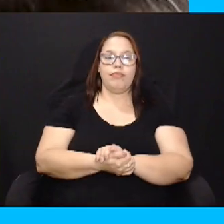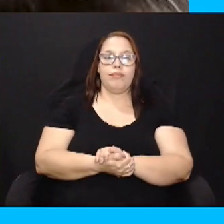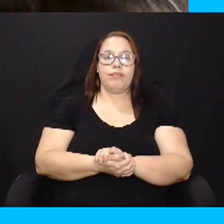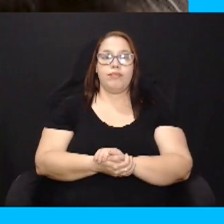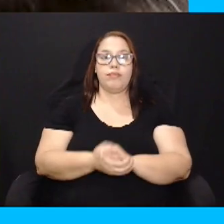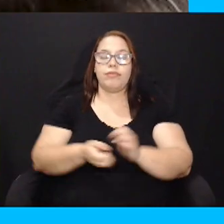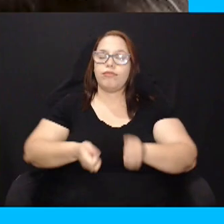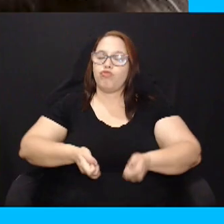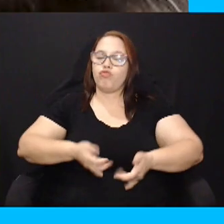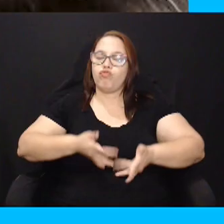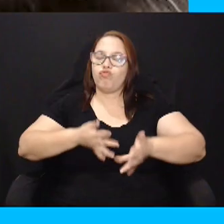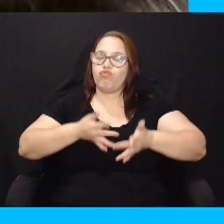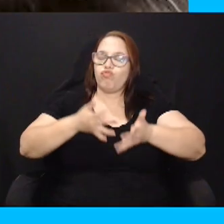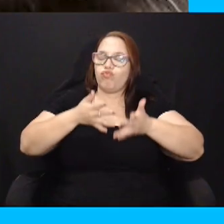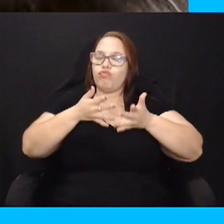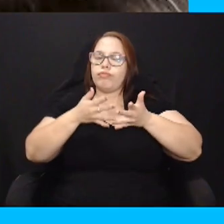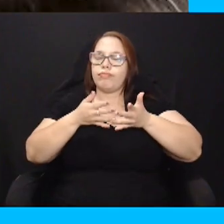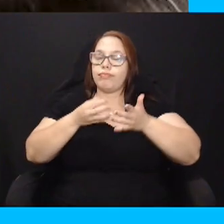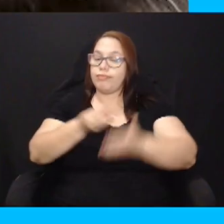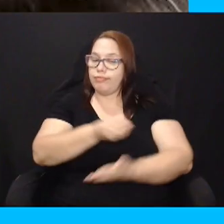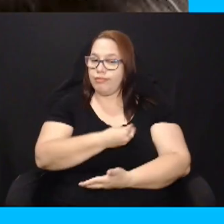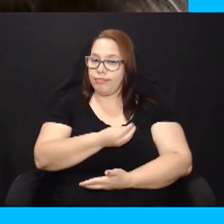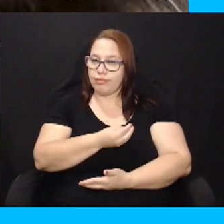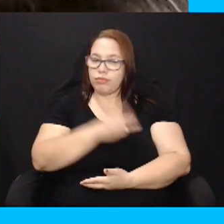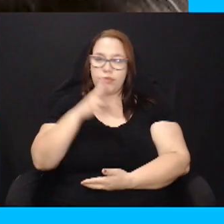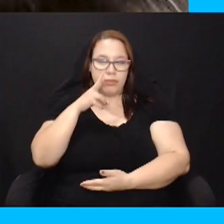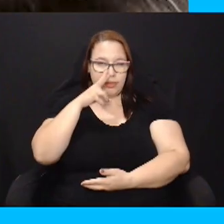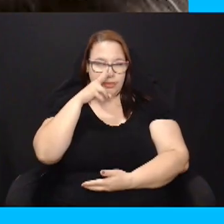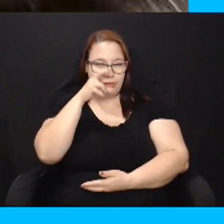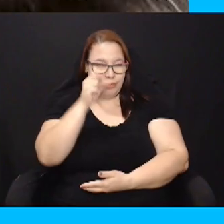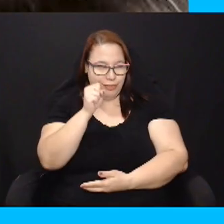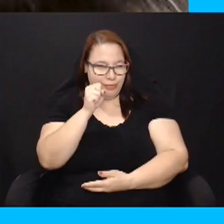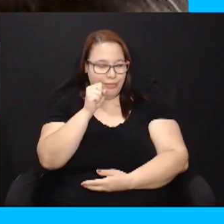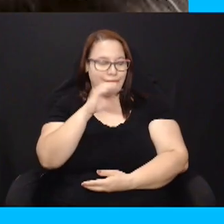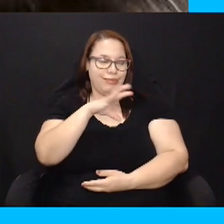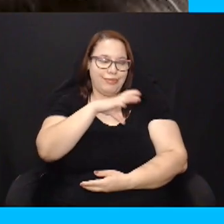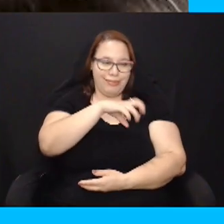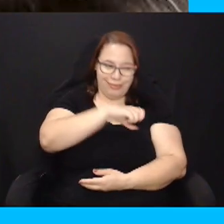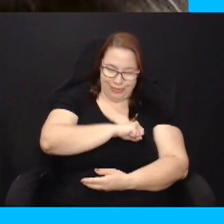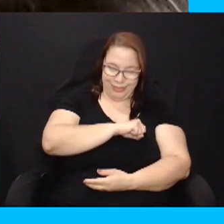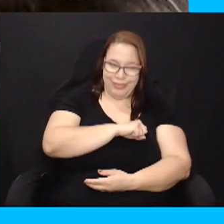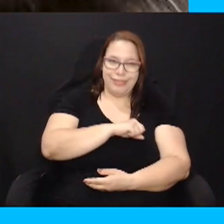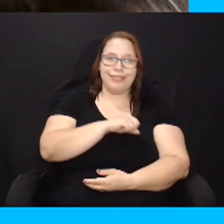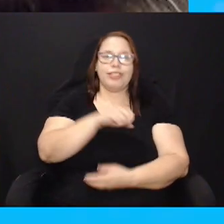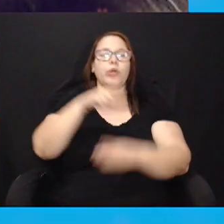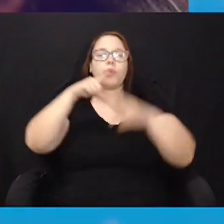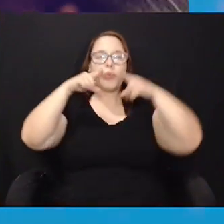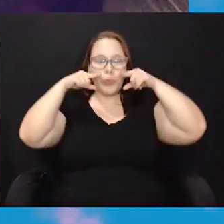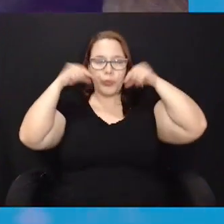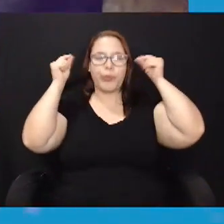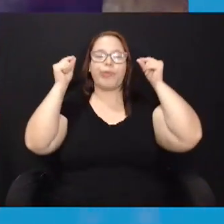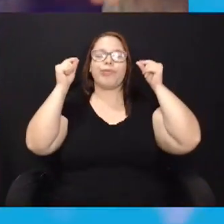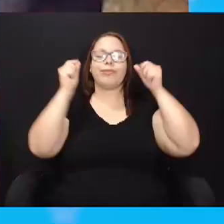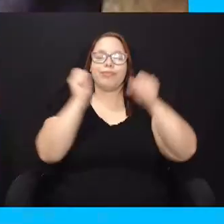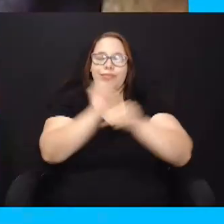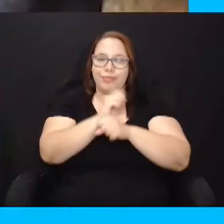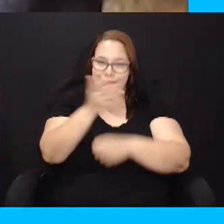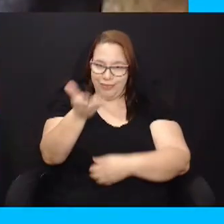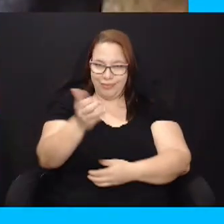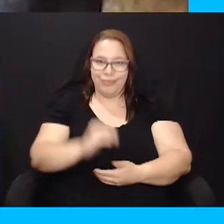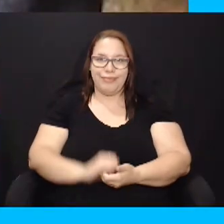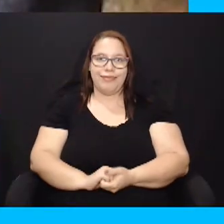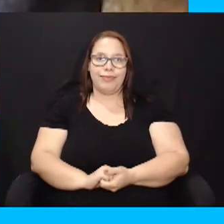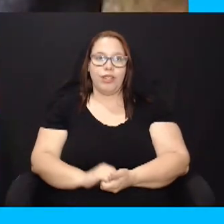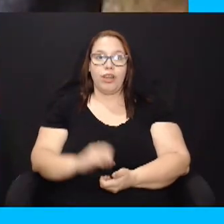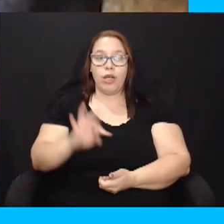vida de um sobrevivente forte e amoroso, o Bigode está esperando por você. O Tony